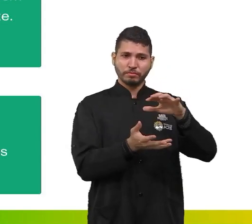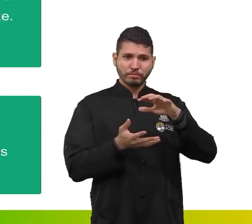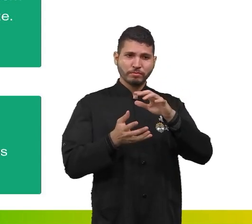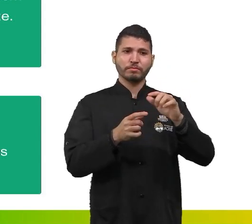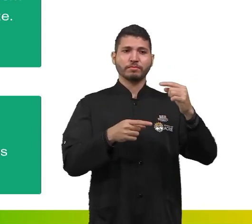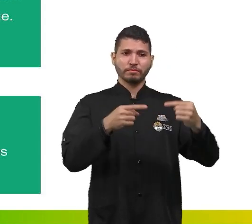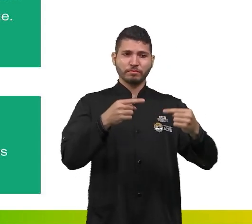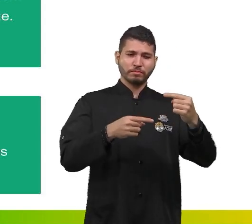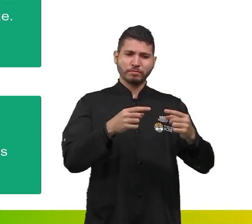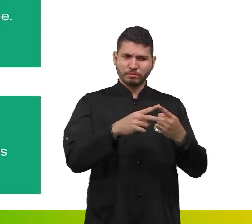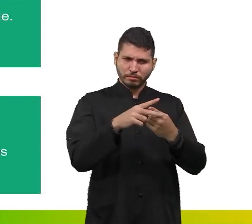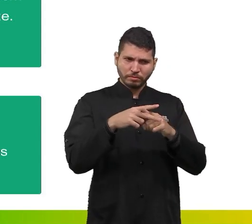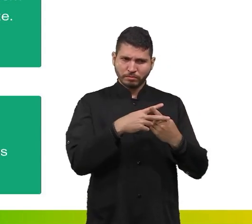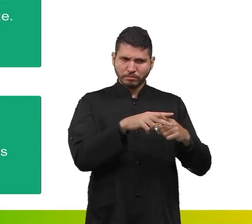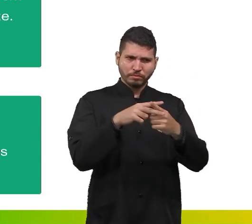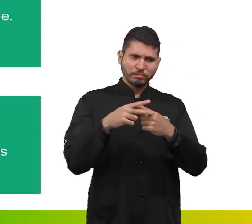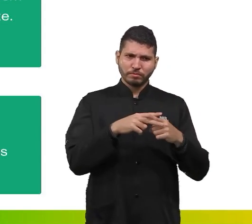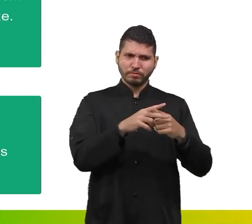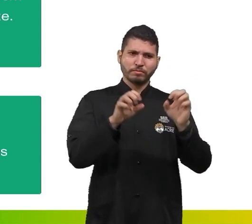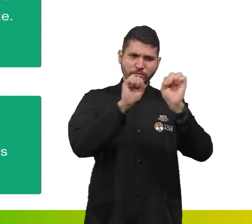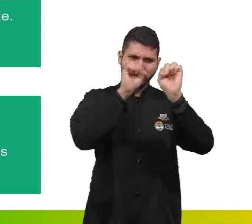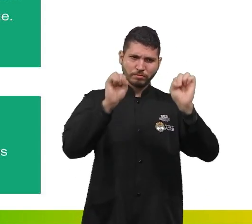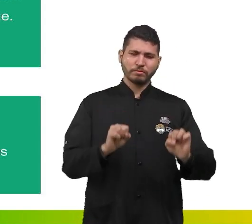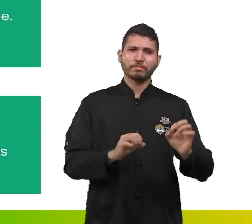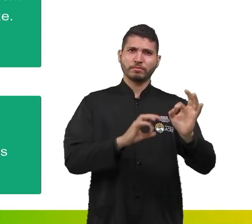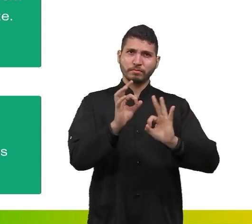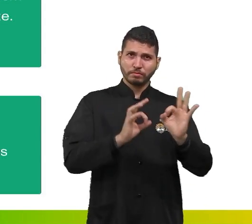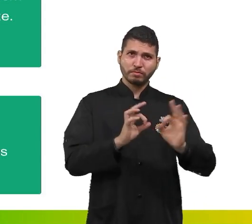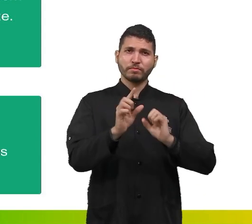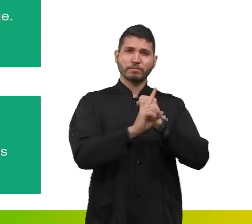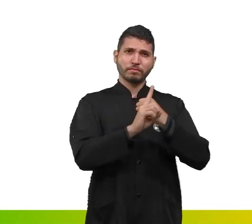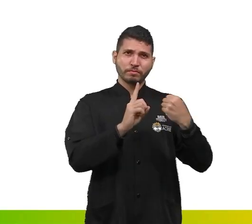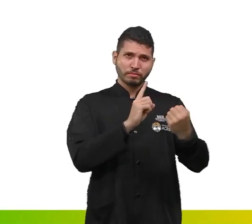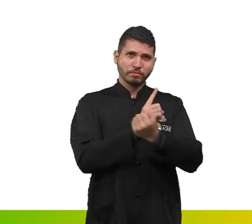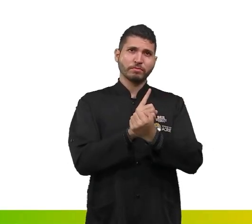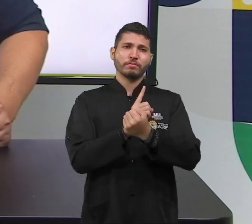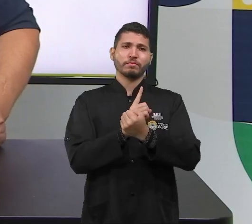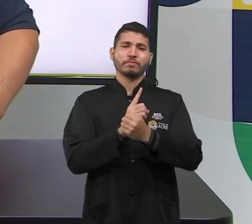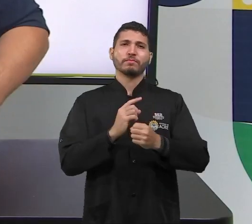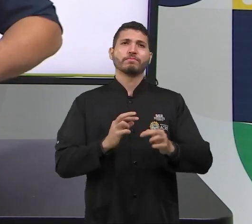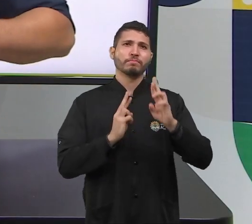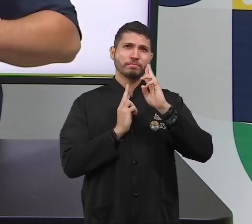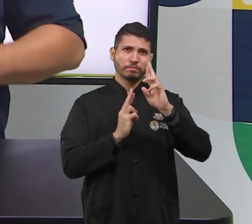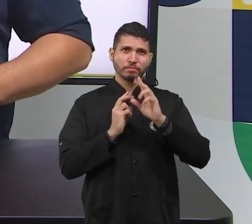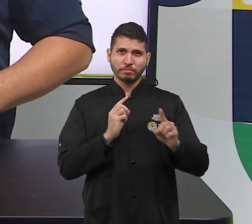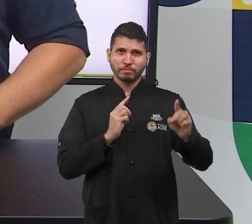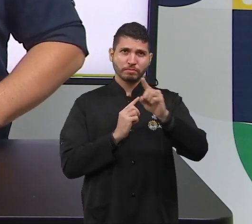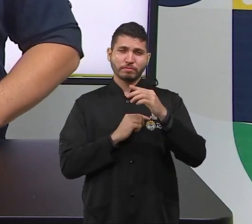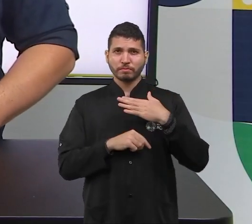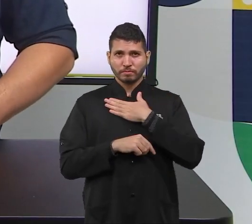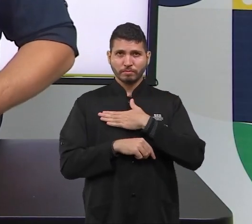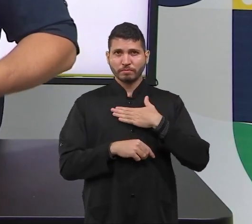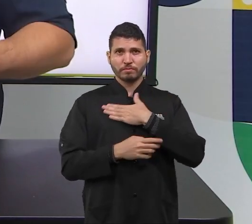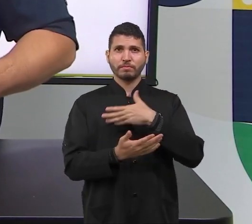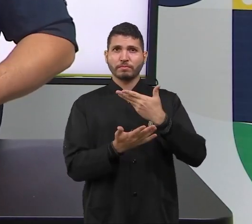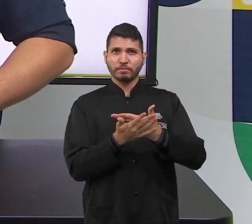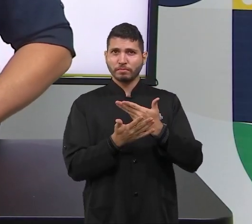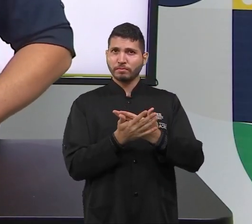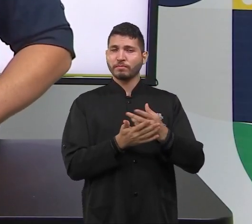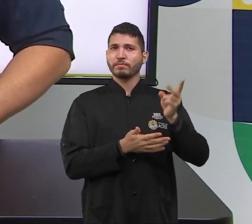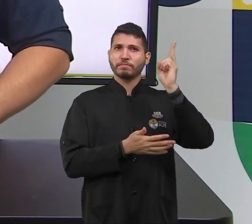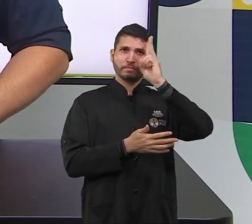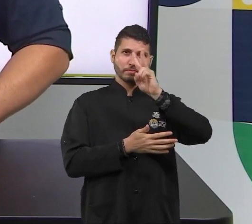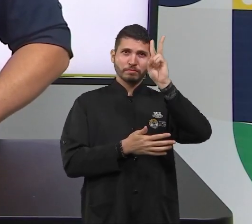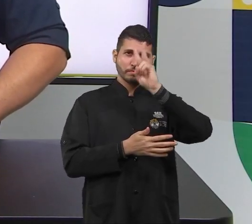relações internacionais e organização social. Espero que vocês tenham gostado, relembrado